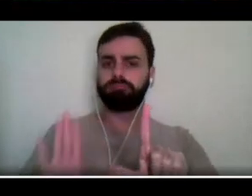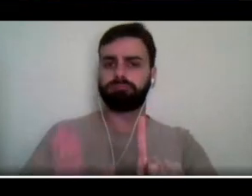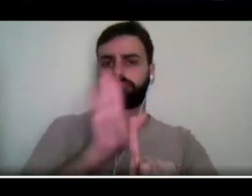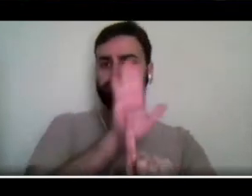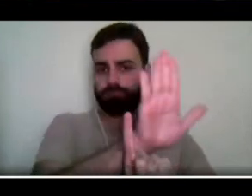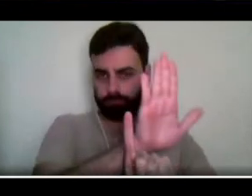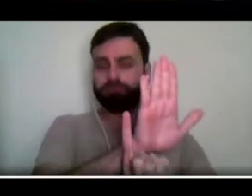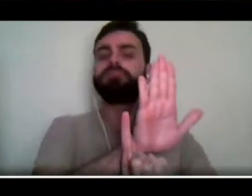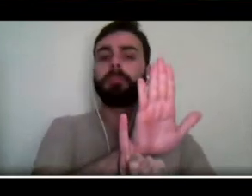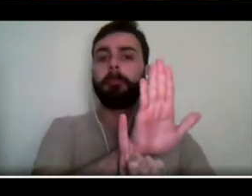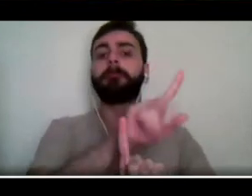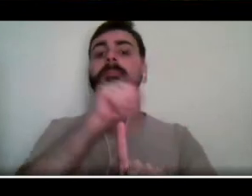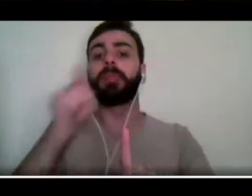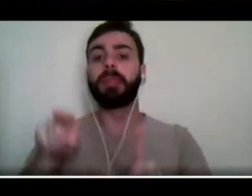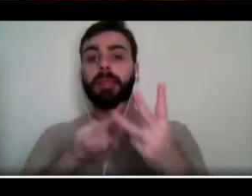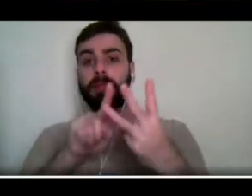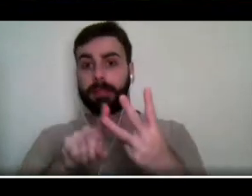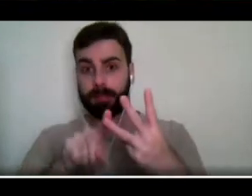Eles são independentes.